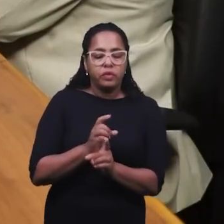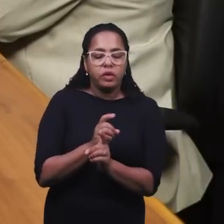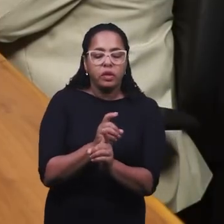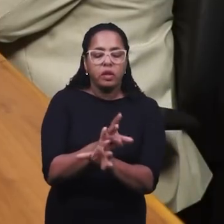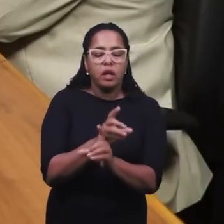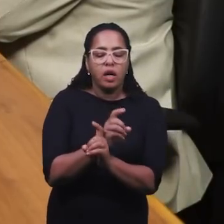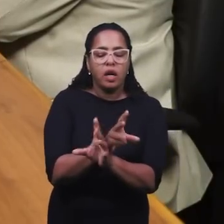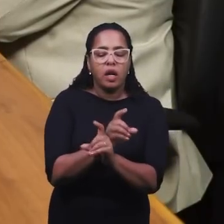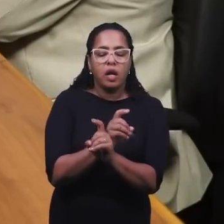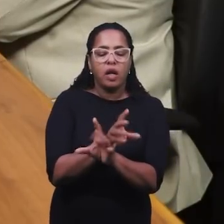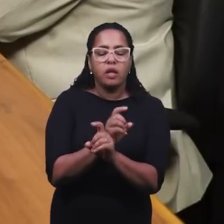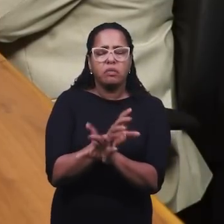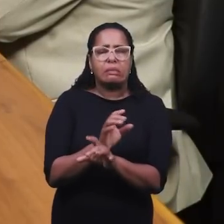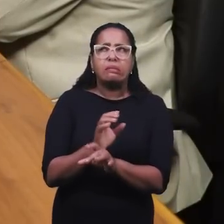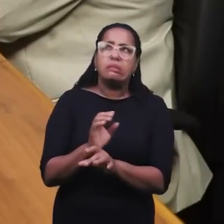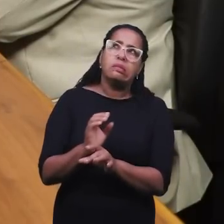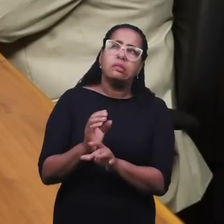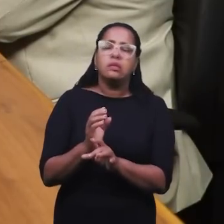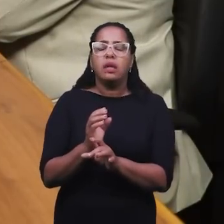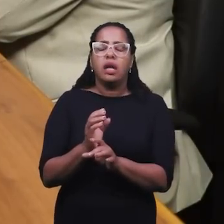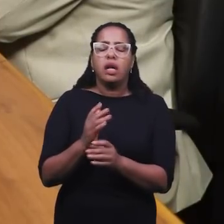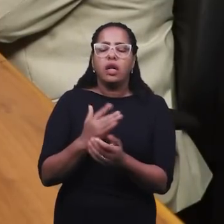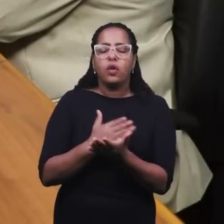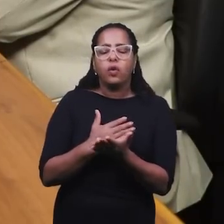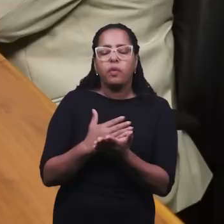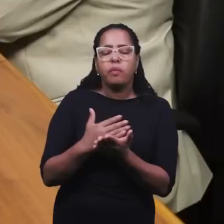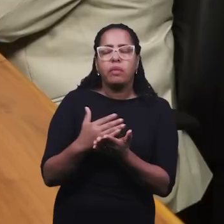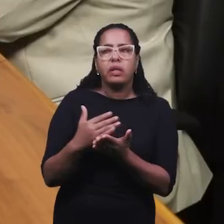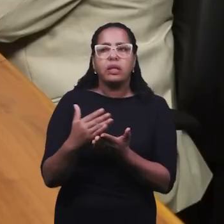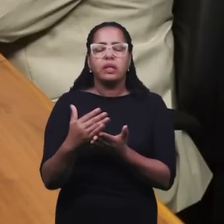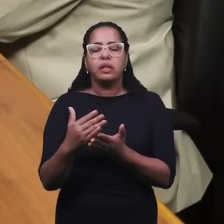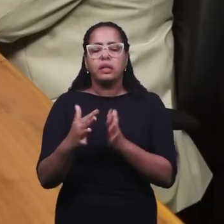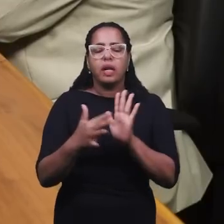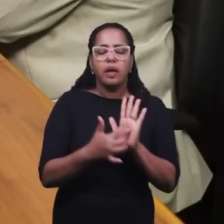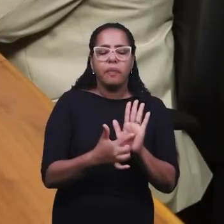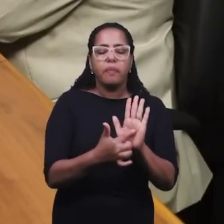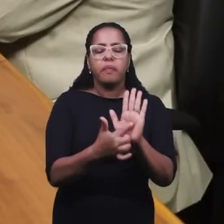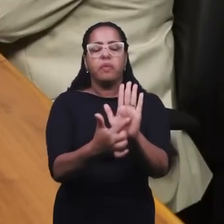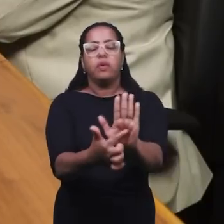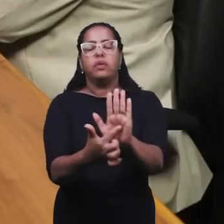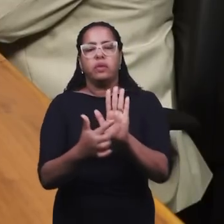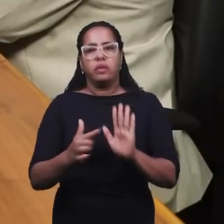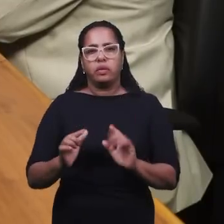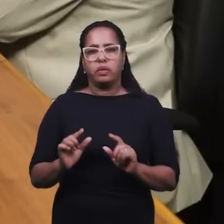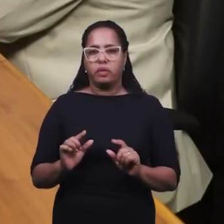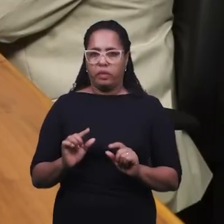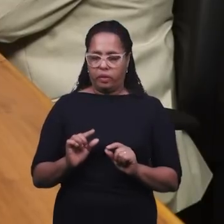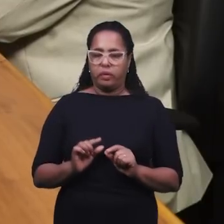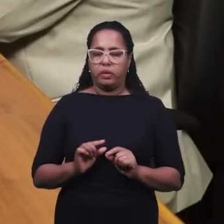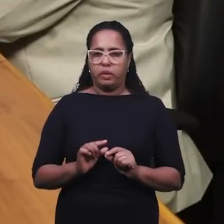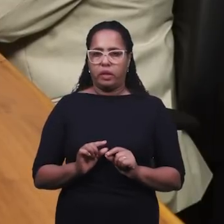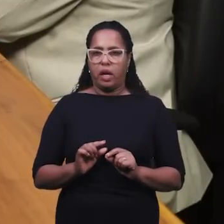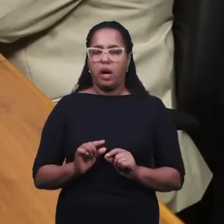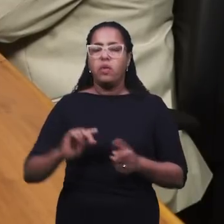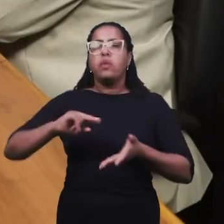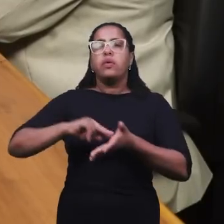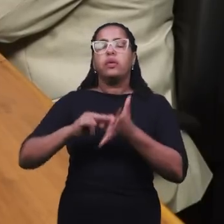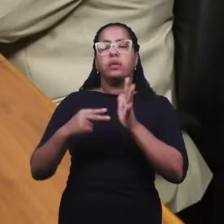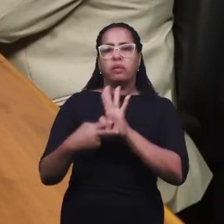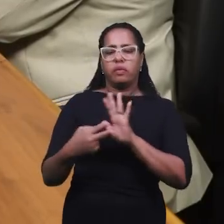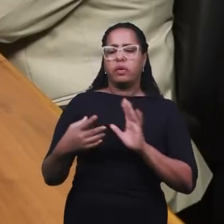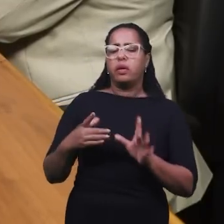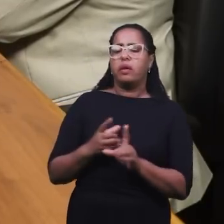Mas quanto tempo depois Paulo disse isso? Então Paulo agora começa a